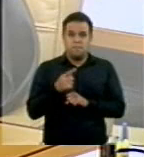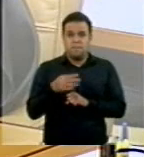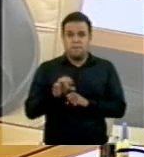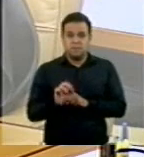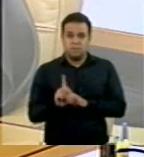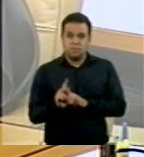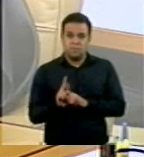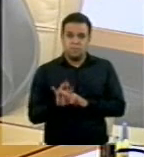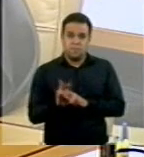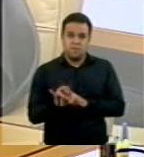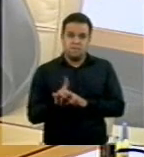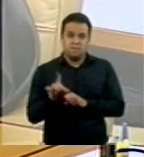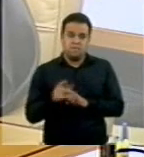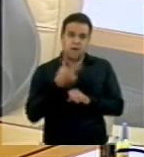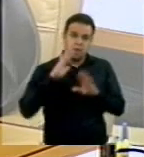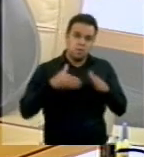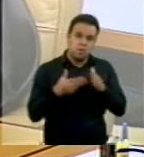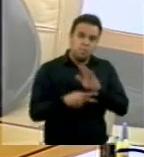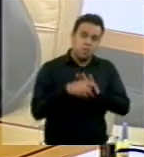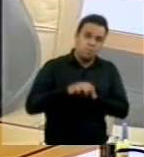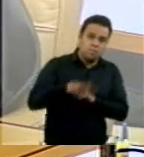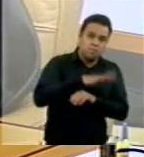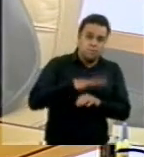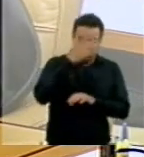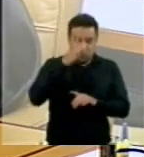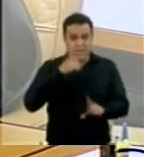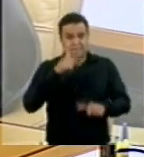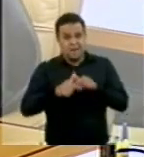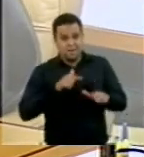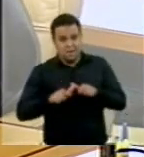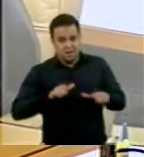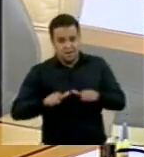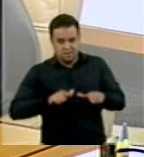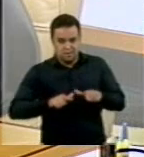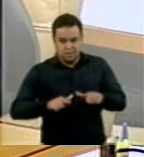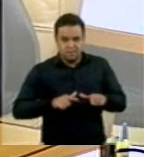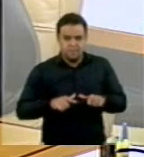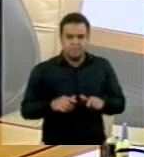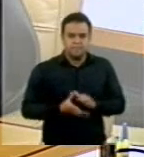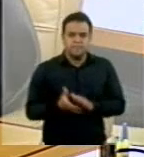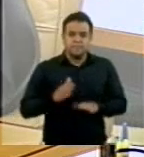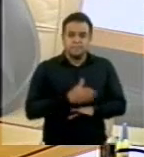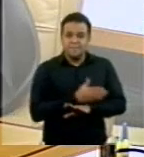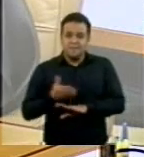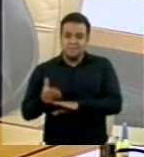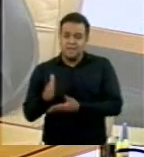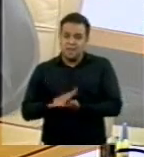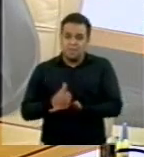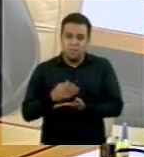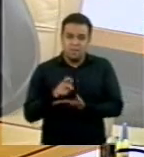fosse excludente a trabalhadoras em regime de tempo parcial, se incorria em